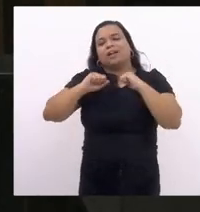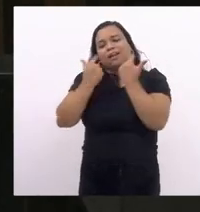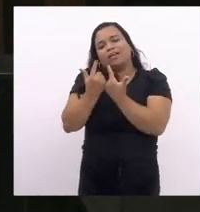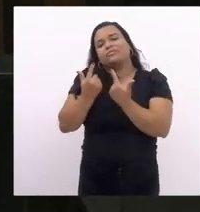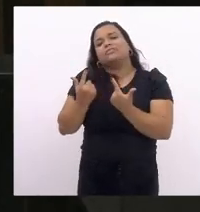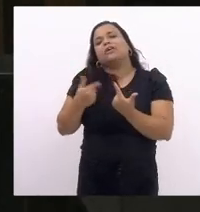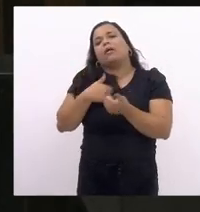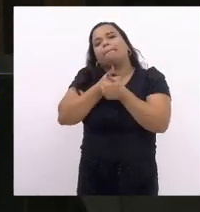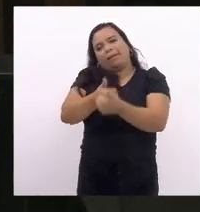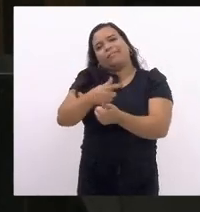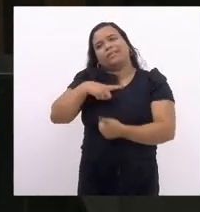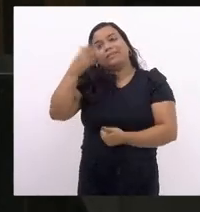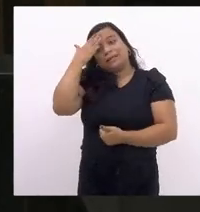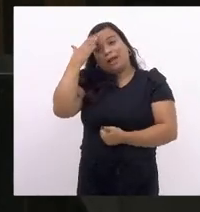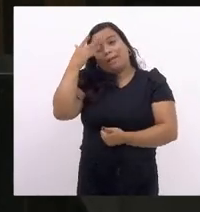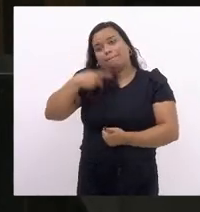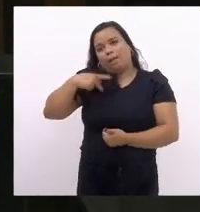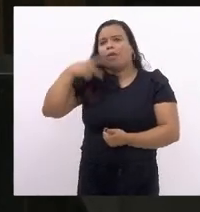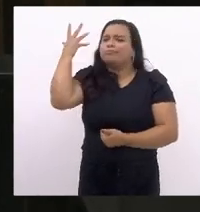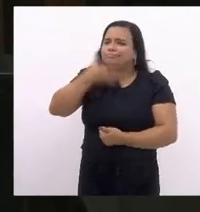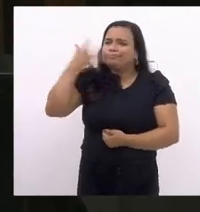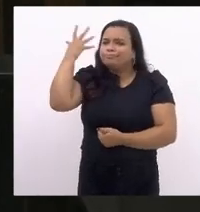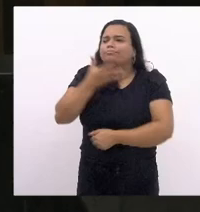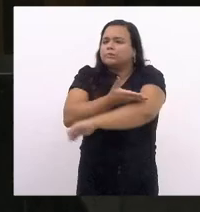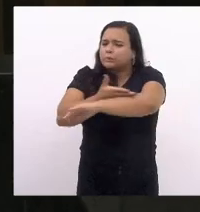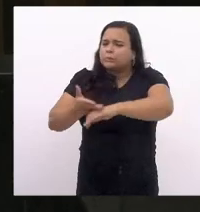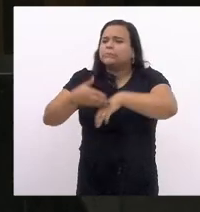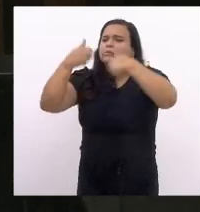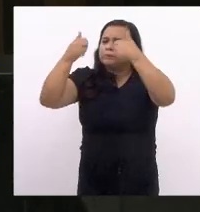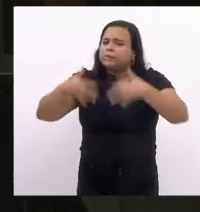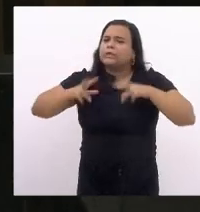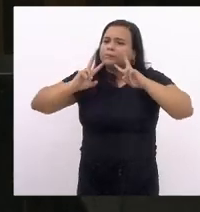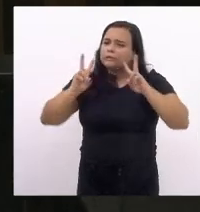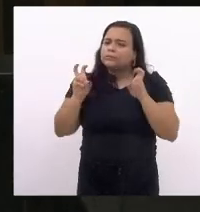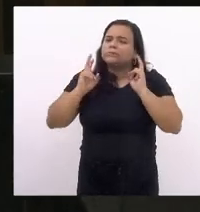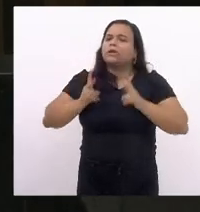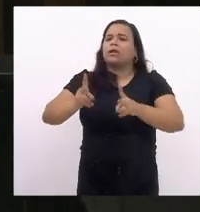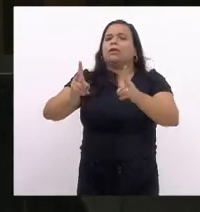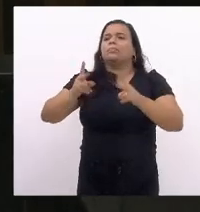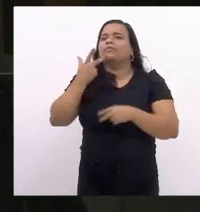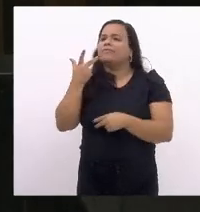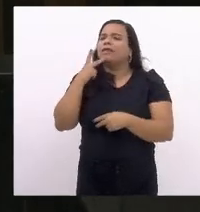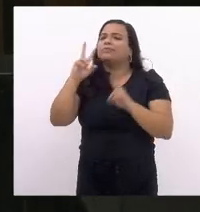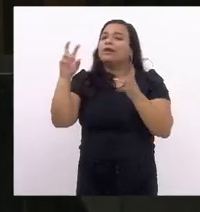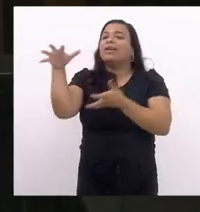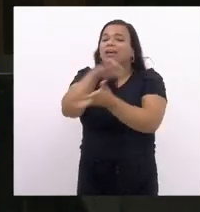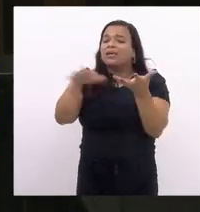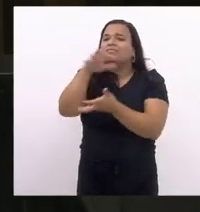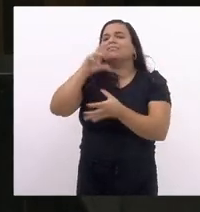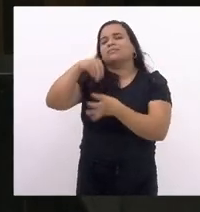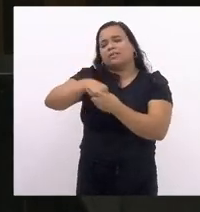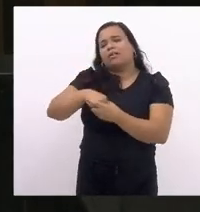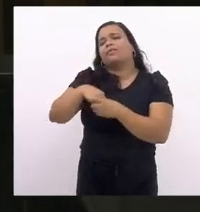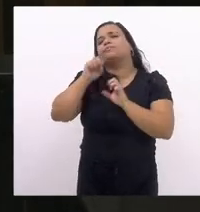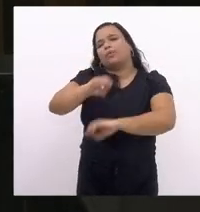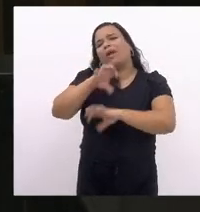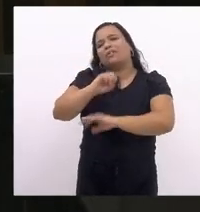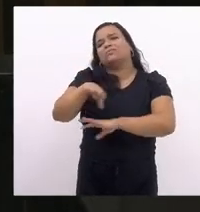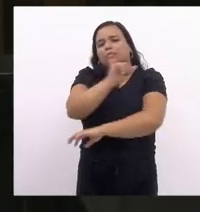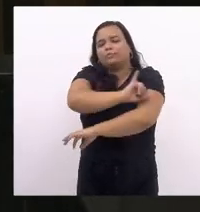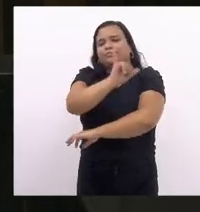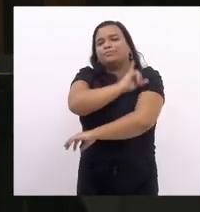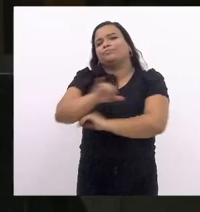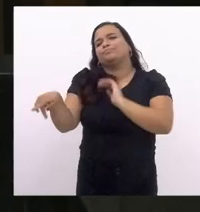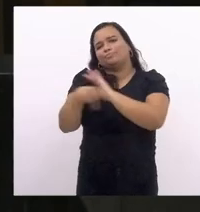tem acompanhado aqui os discursos que eu tenho feito, destacando essa crise que a gente vive na educação do Estado do Rio de Janeiro nesse momento. O deputado